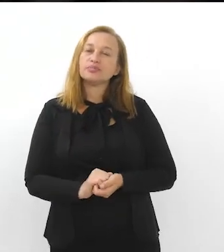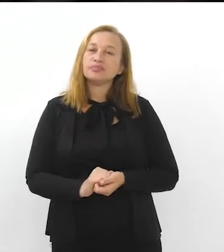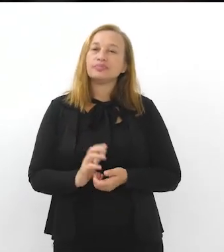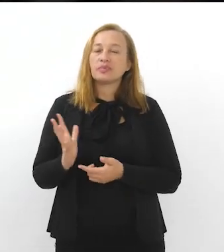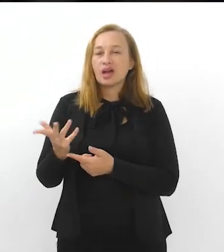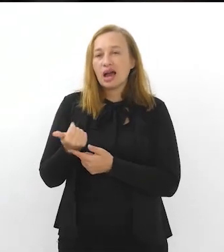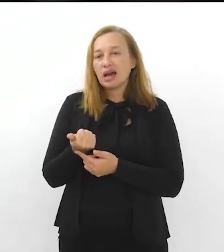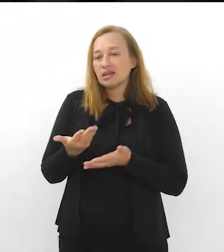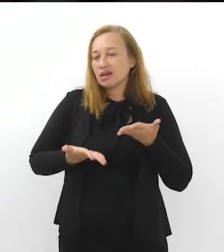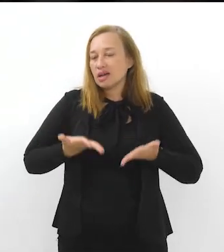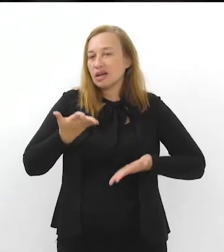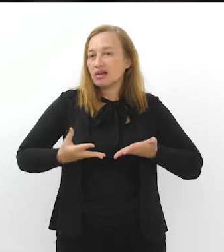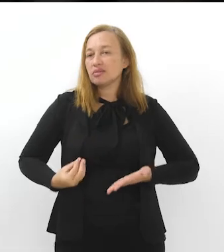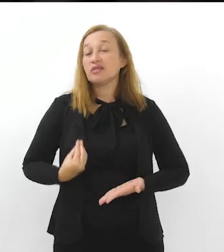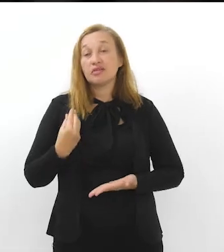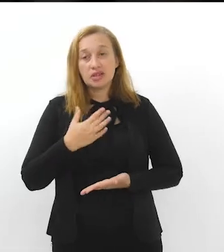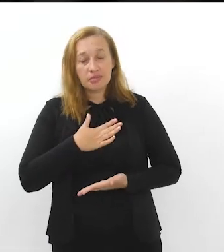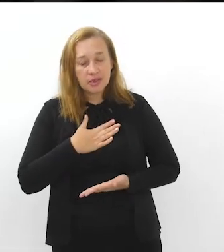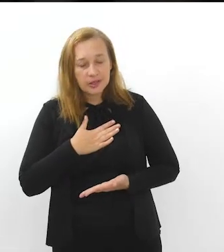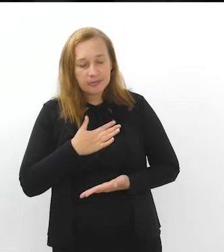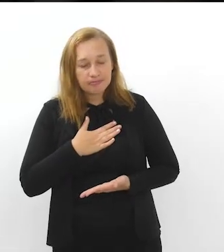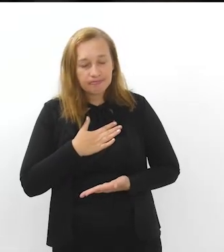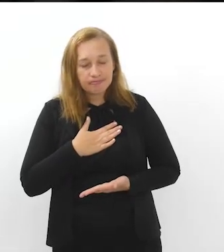A arte é meu equilíbrio de vida,